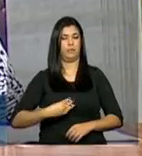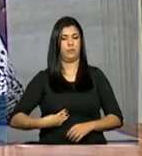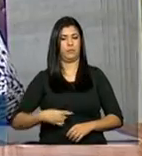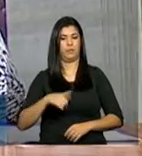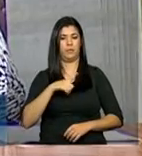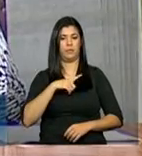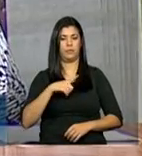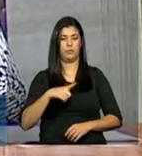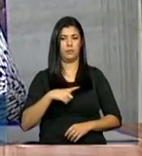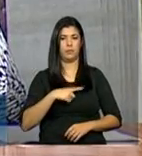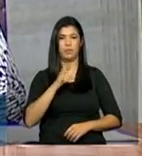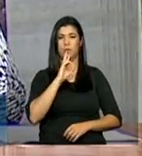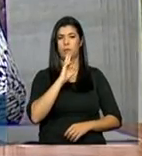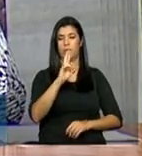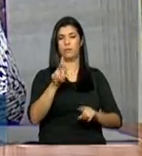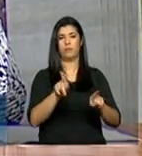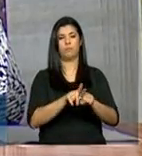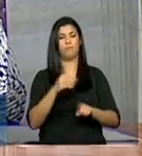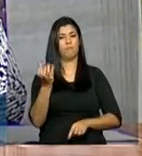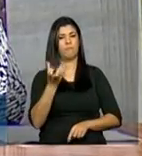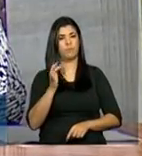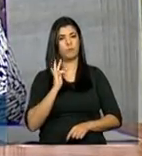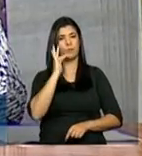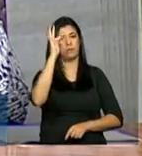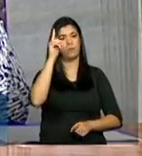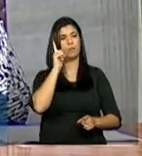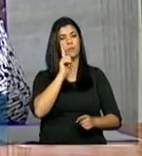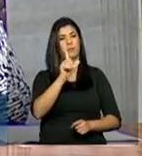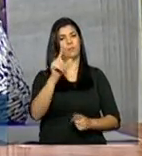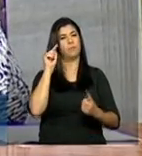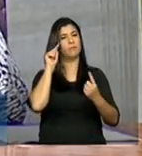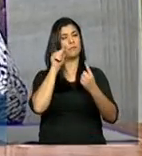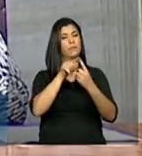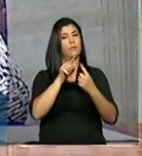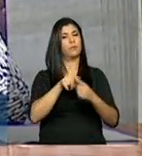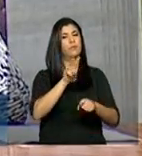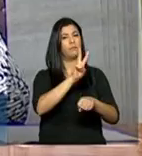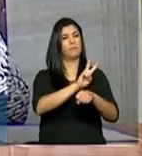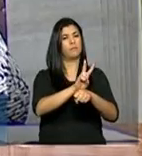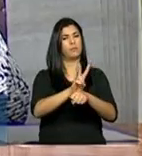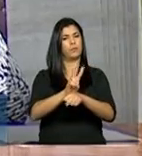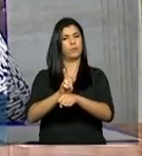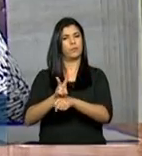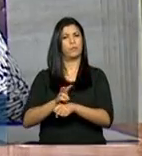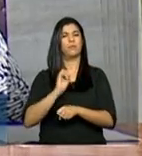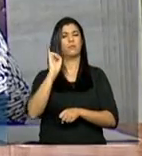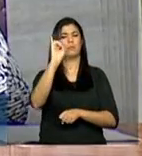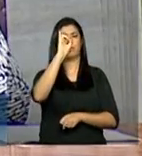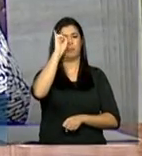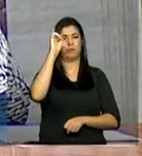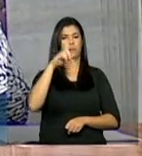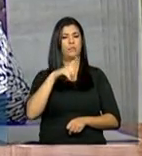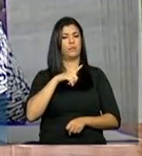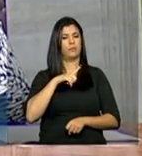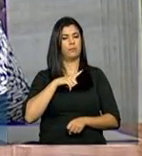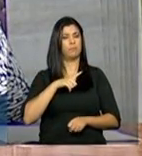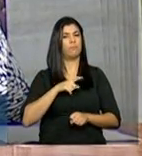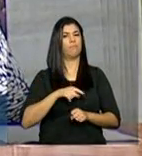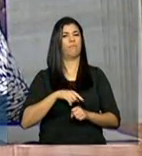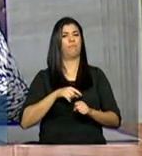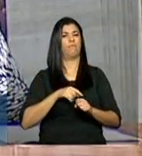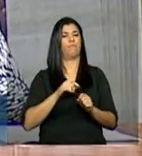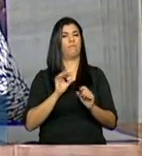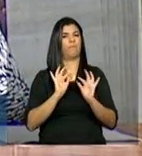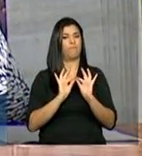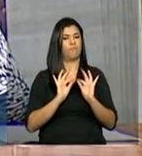pelo resultado que queremos alcançar. Então, esse é um monitoramento bastante fino